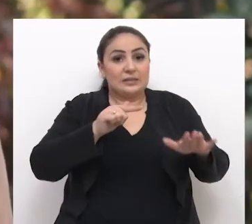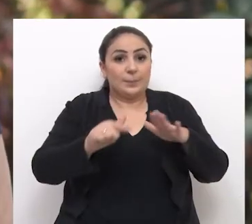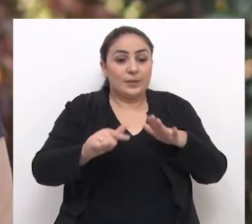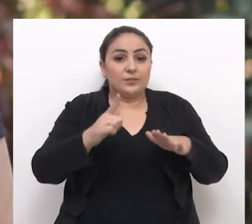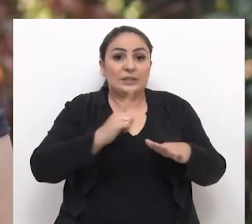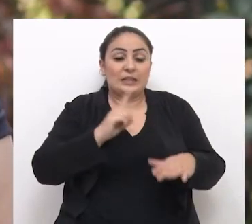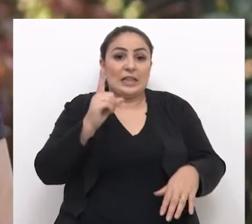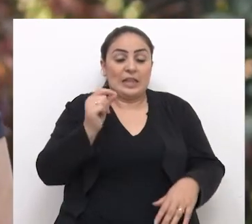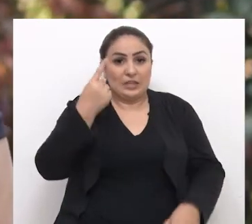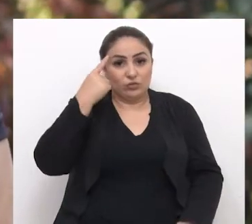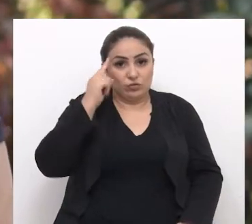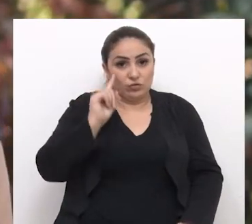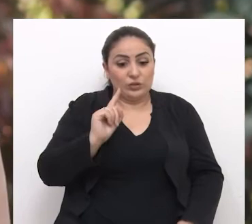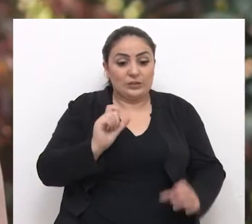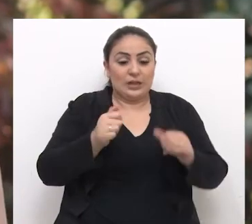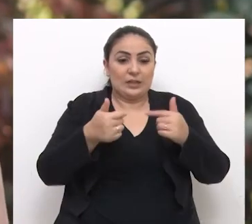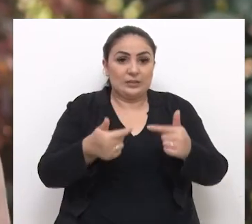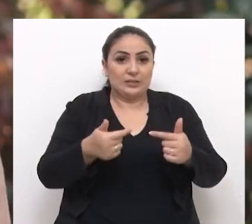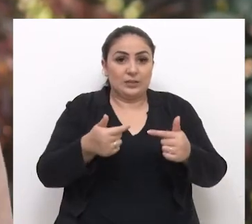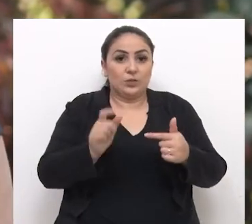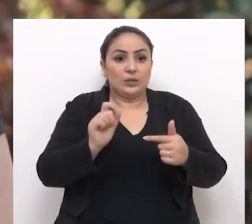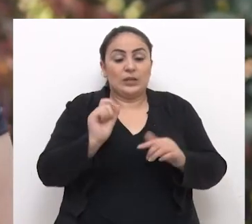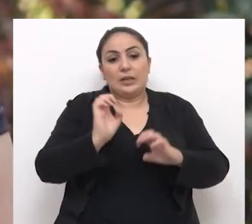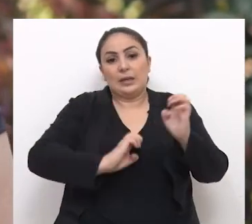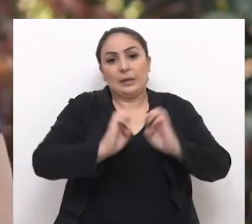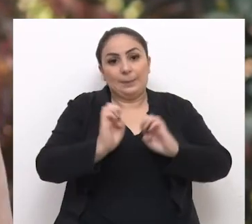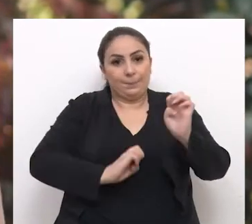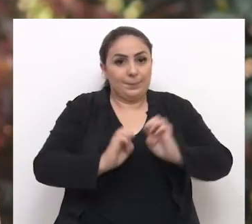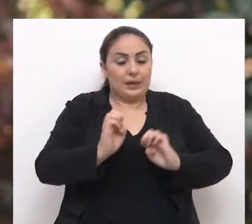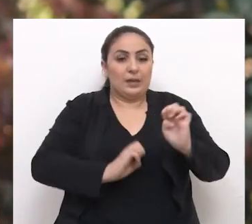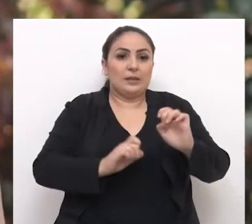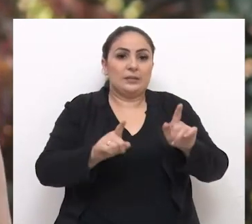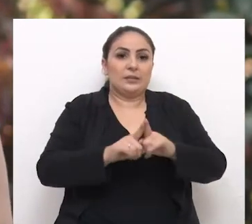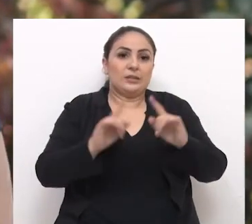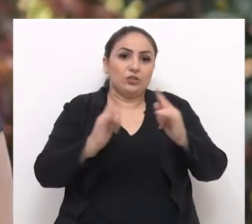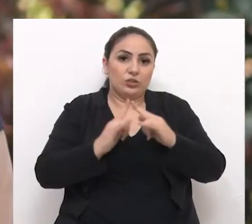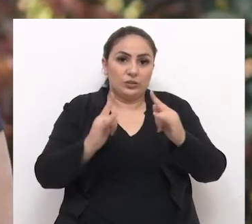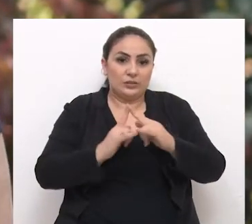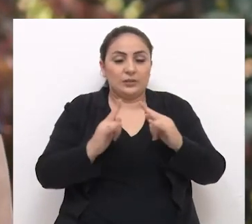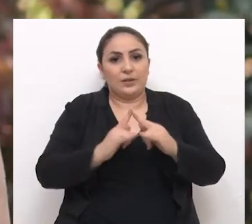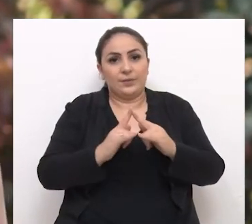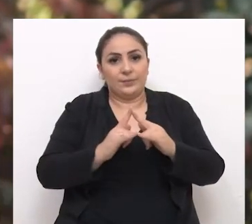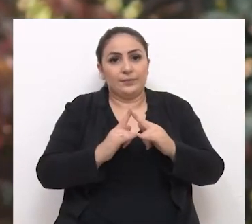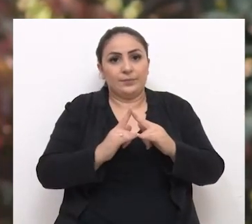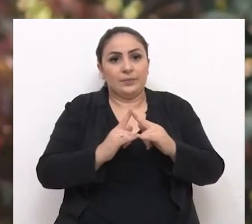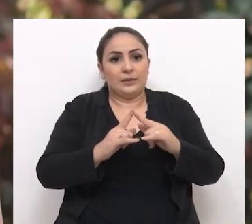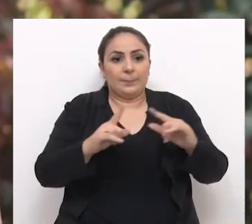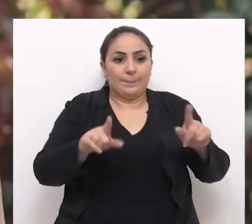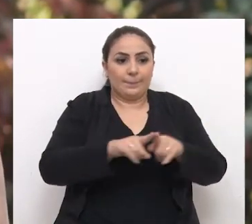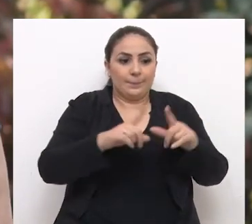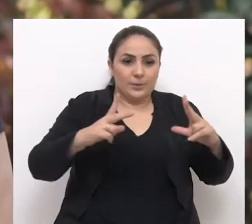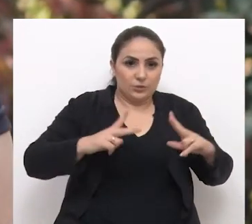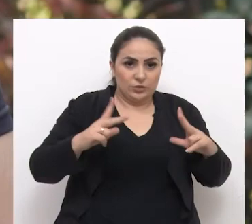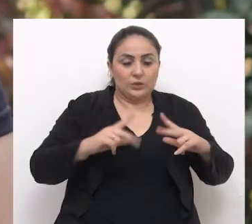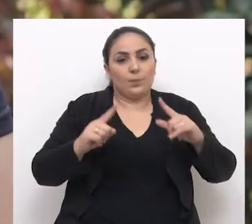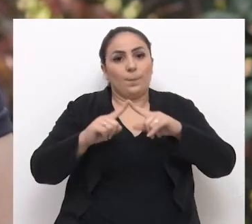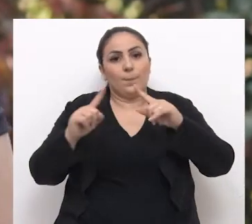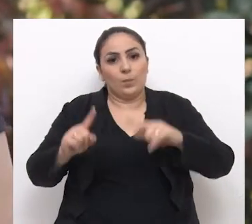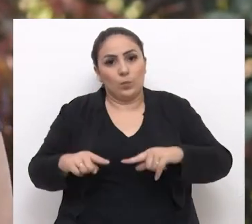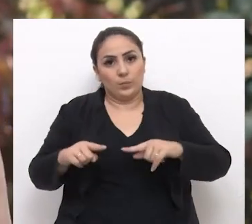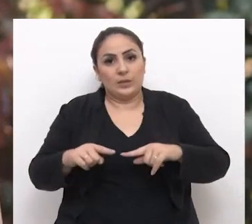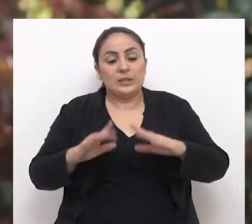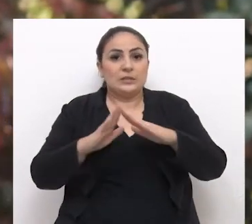Então essa semana ela vai ter 10 dias de ações, onde empresas, instituições, tanto privada